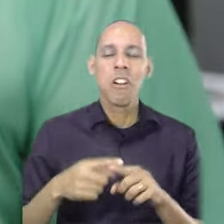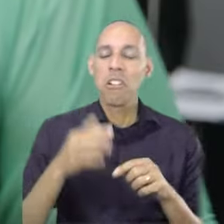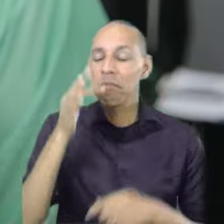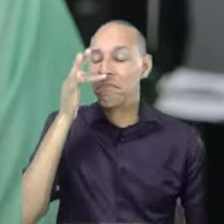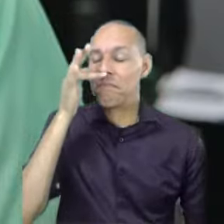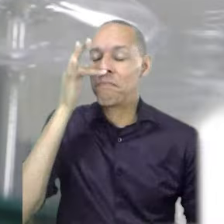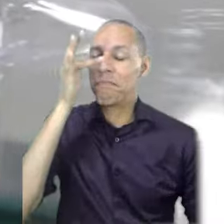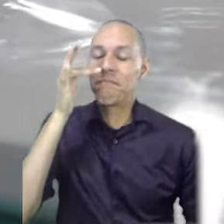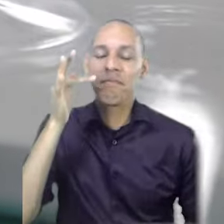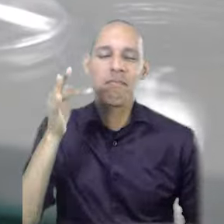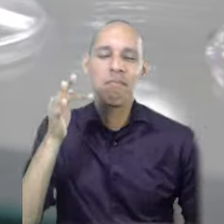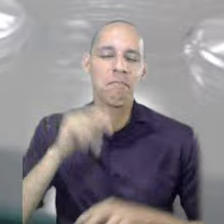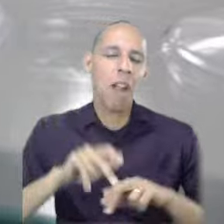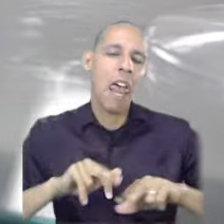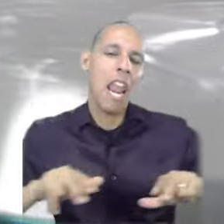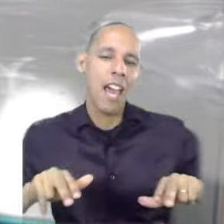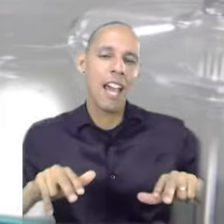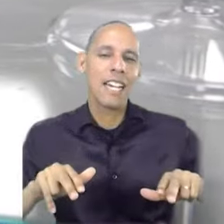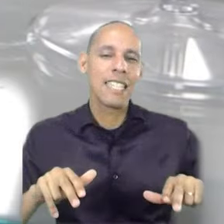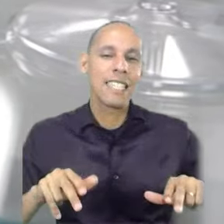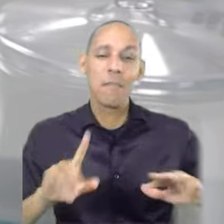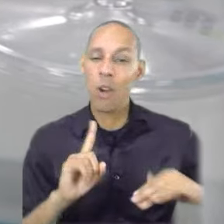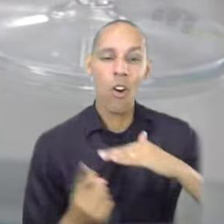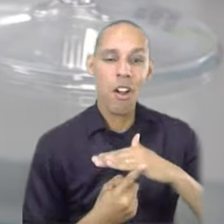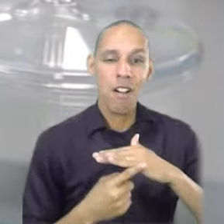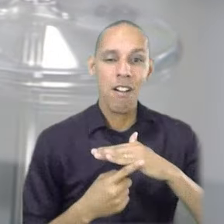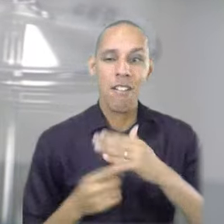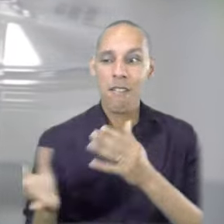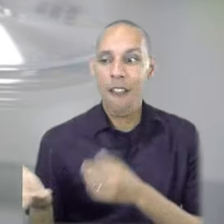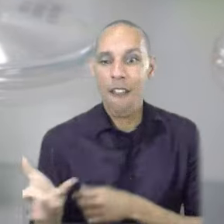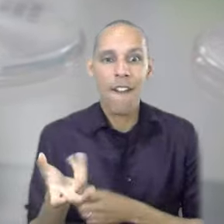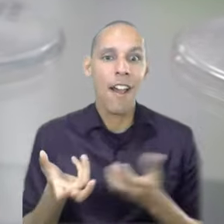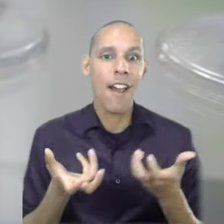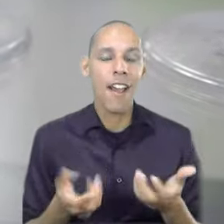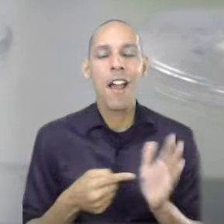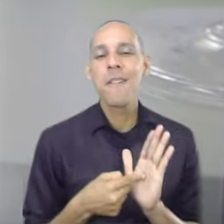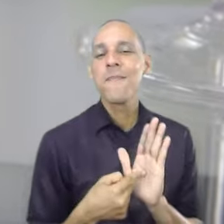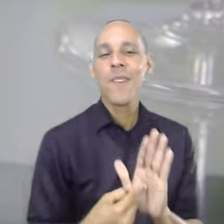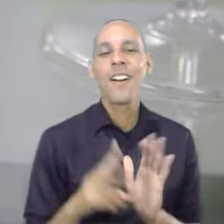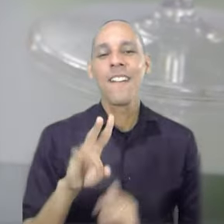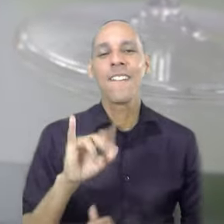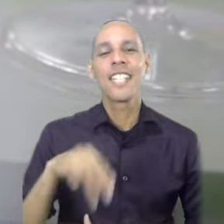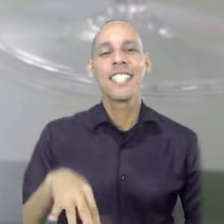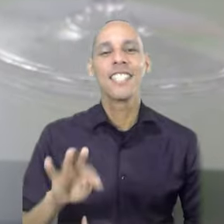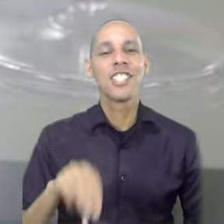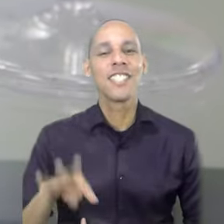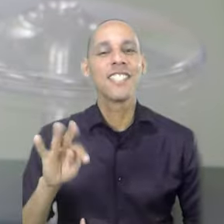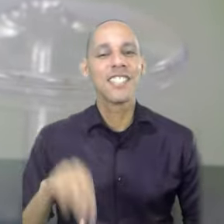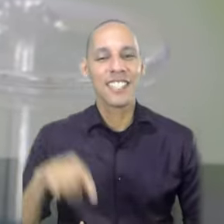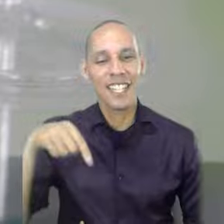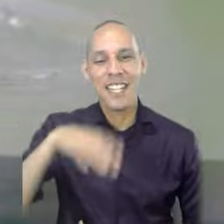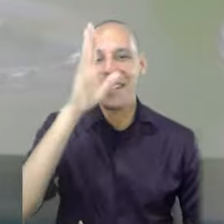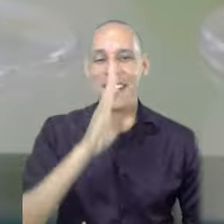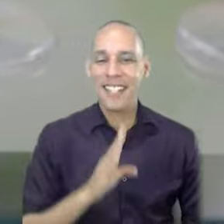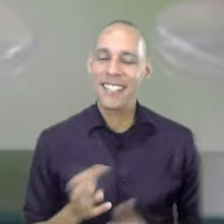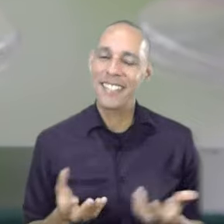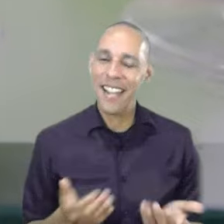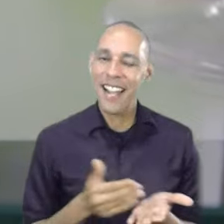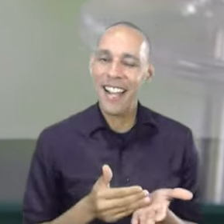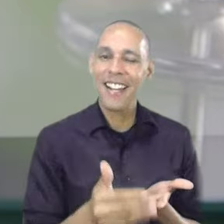pouquinho o consumidor. E aí começamos a mostrar a cara do Vintintim no Brasil. Então o Vintintim é a facilitação,